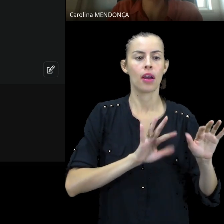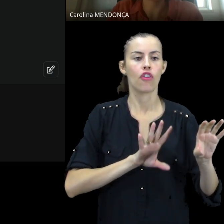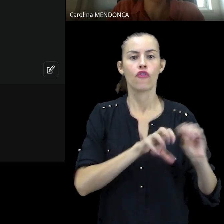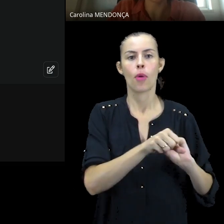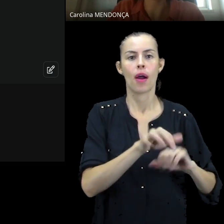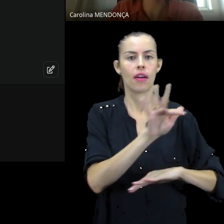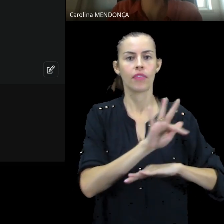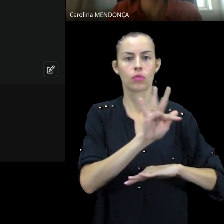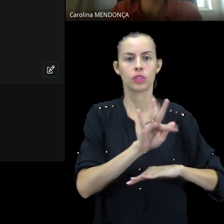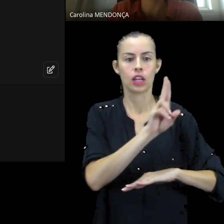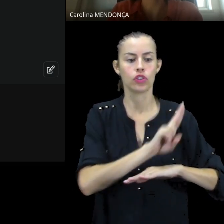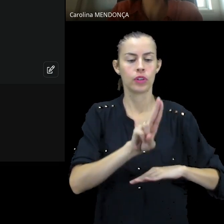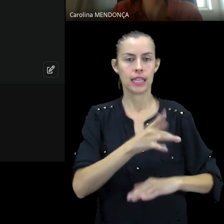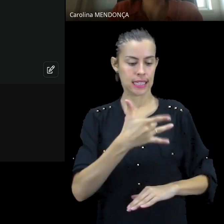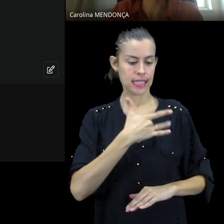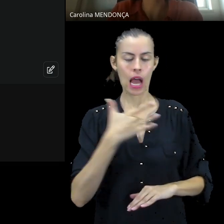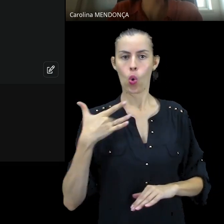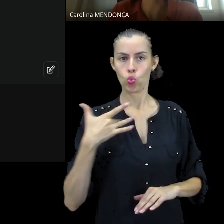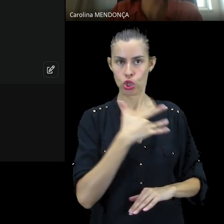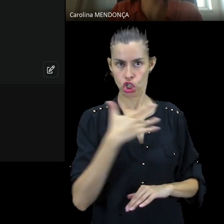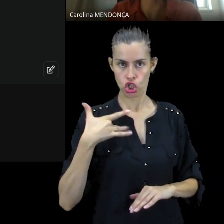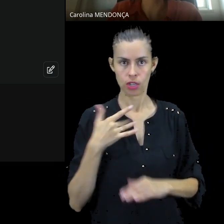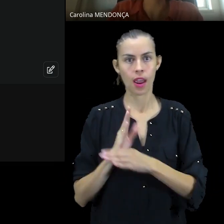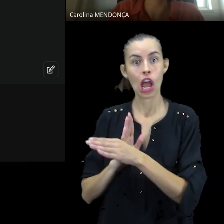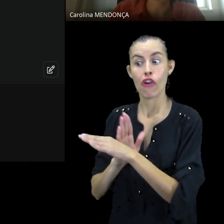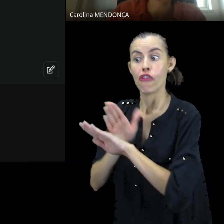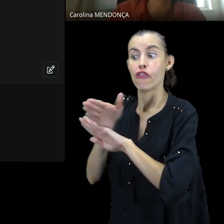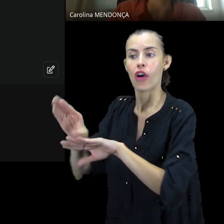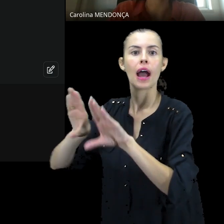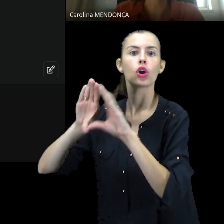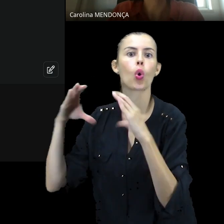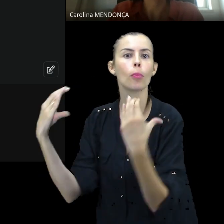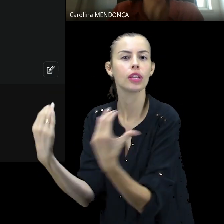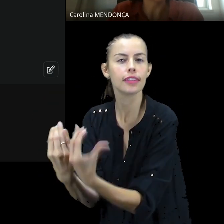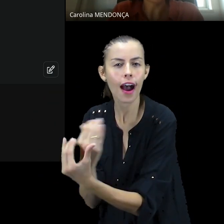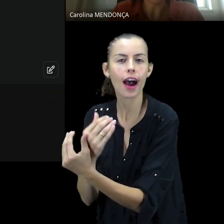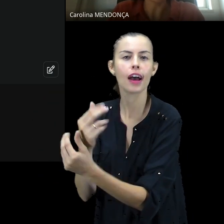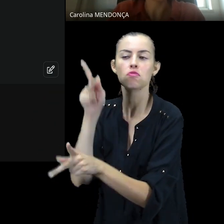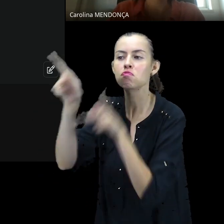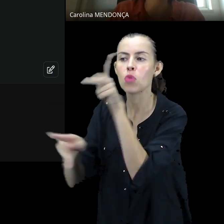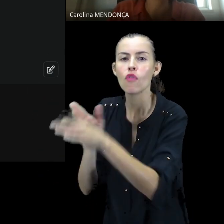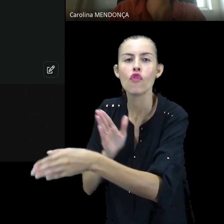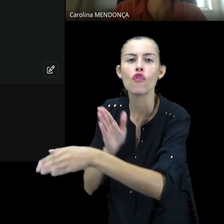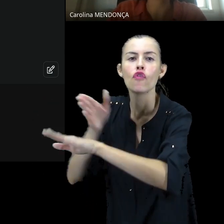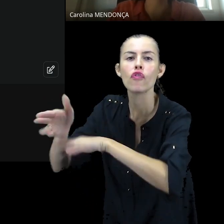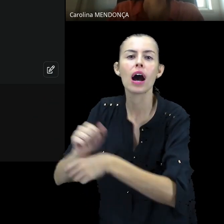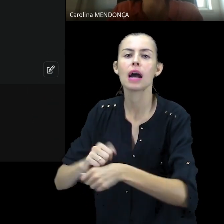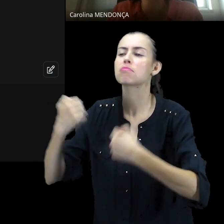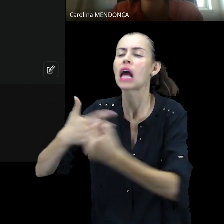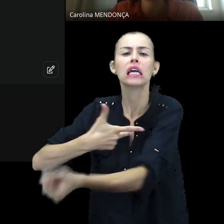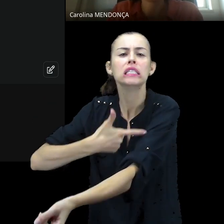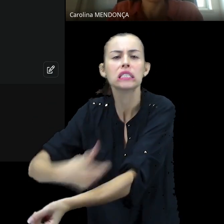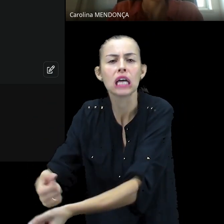serviços a comunidades. Então, os estudantes, junto com os docentes, vão em uma comunidade, fazem uma palestra, uma